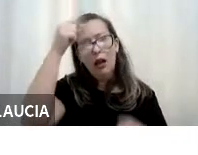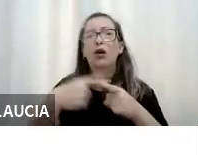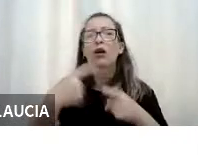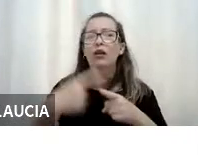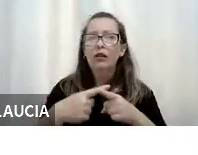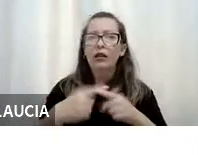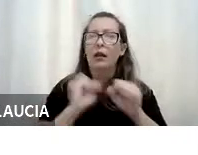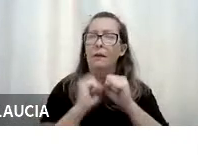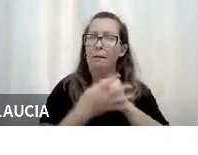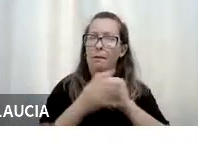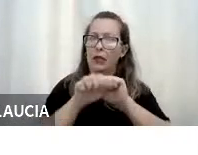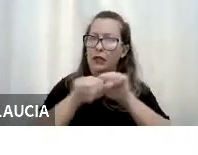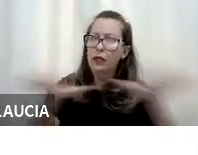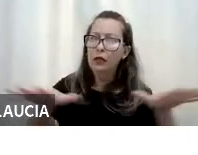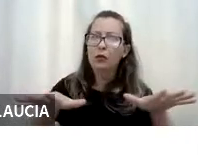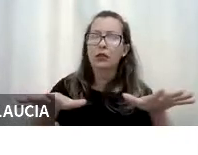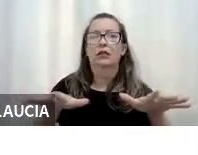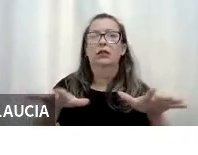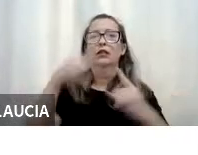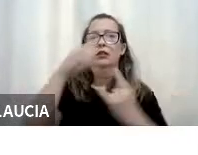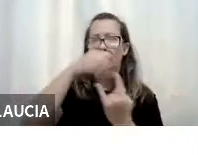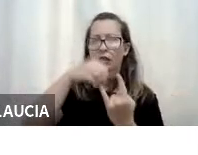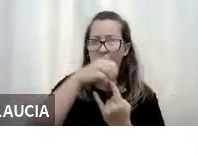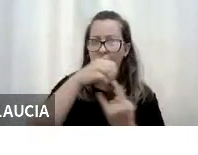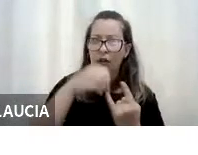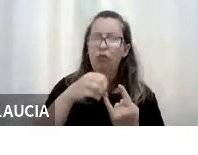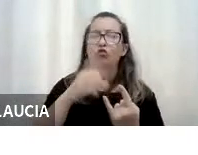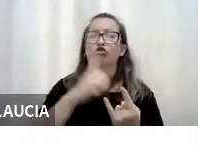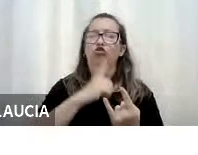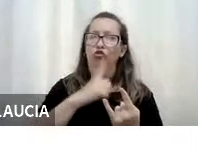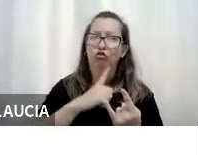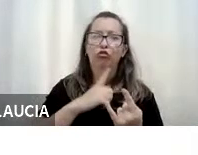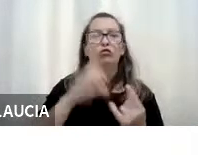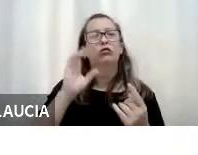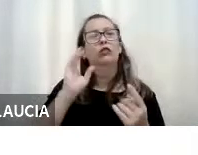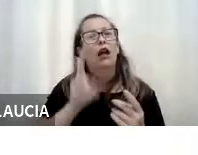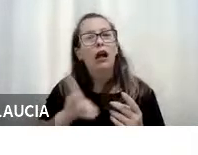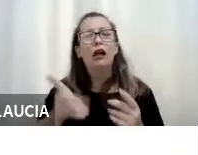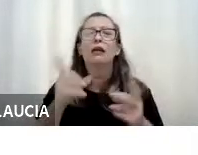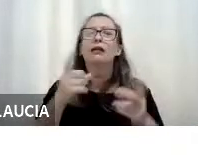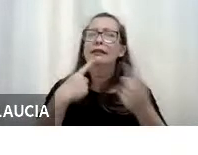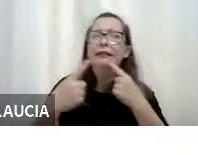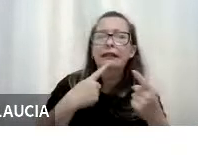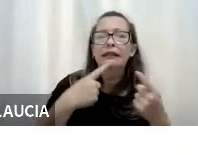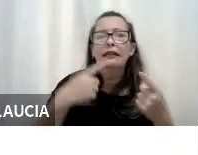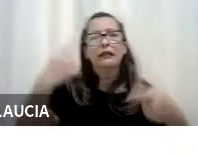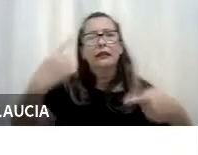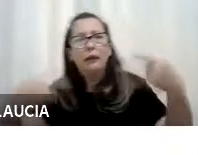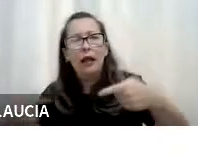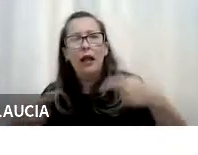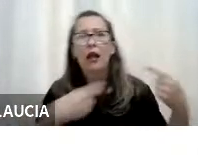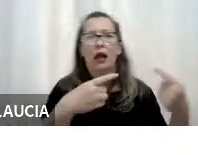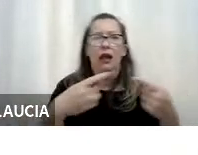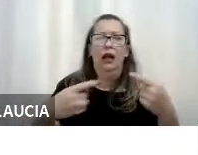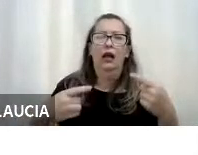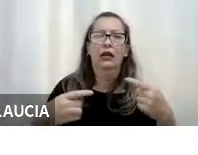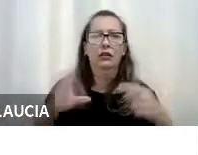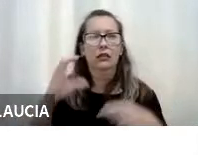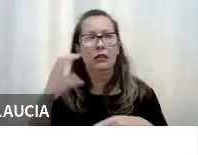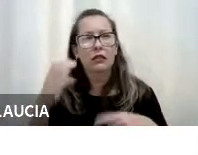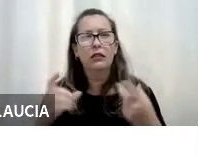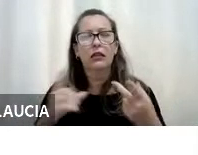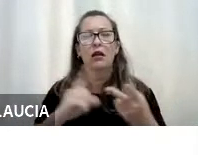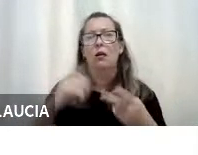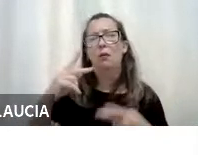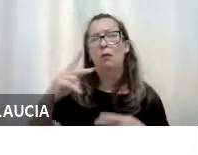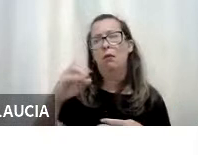no centro de todos os debates, né, de debates de polarização, o debate científico, então